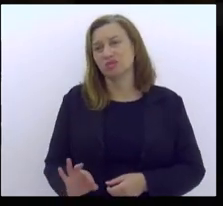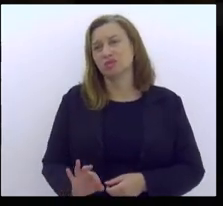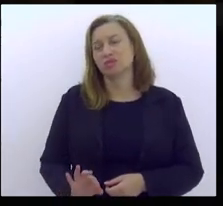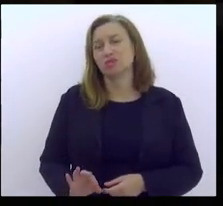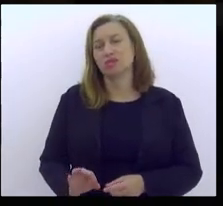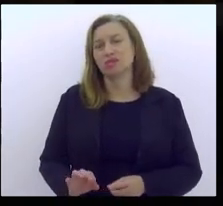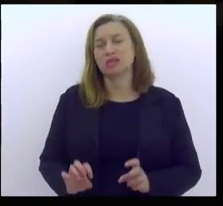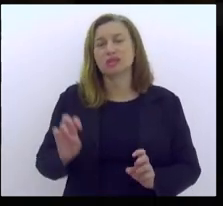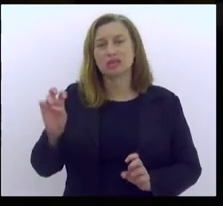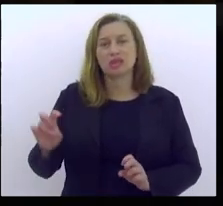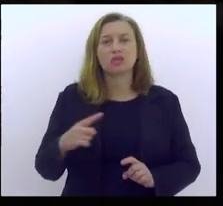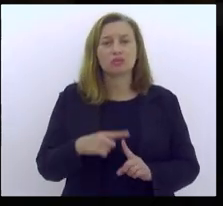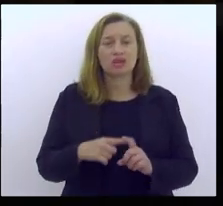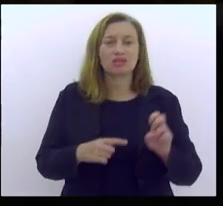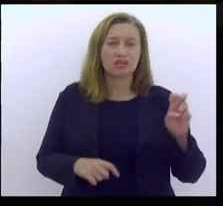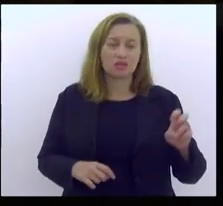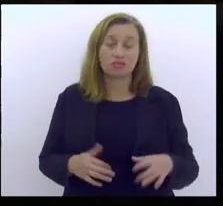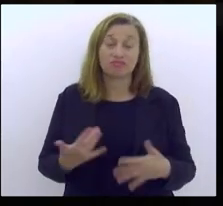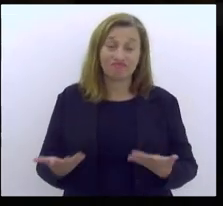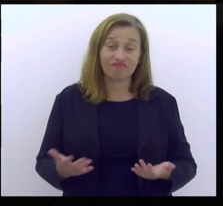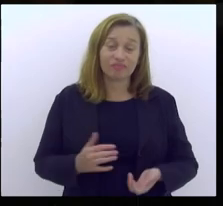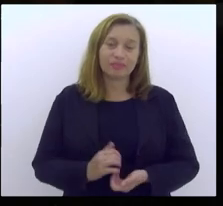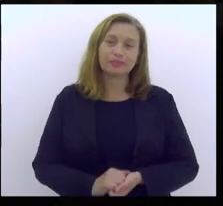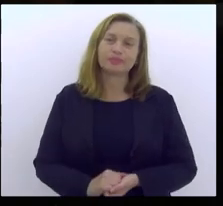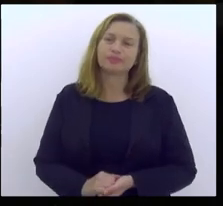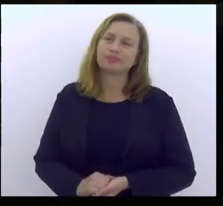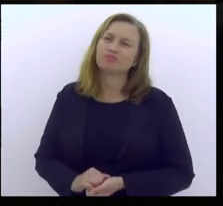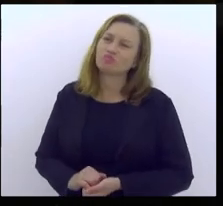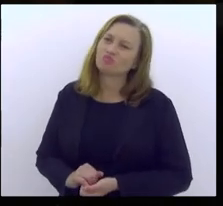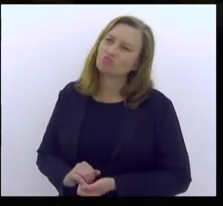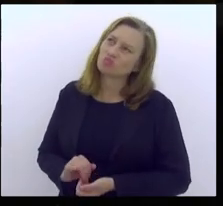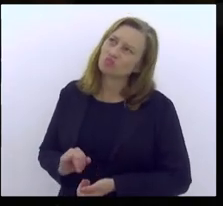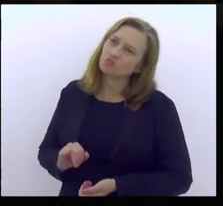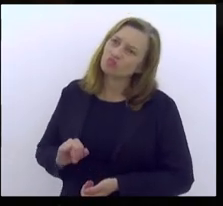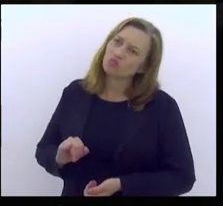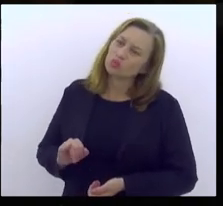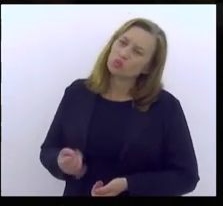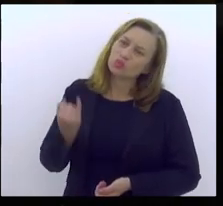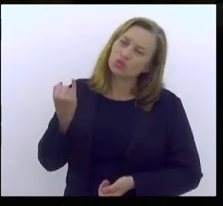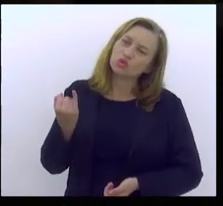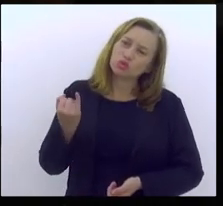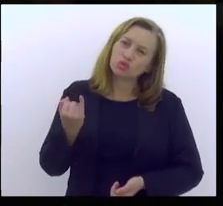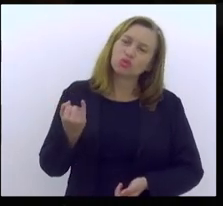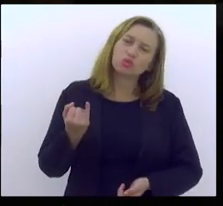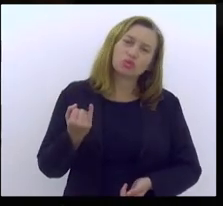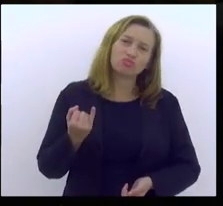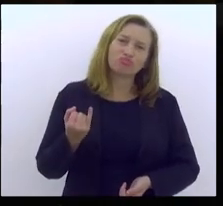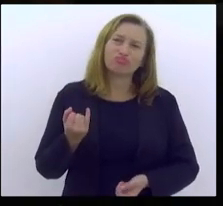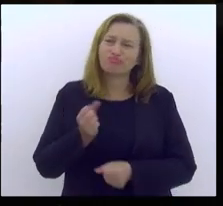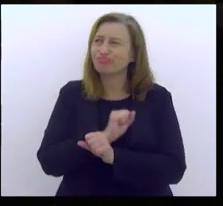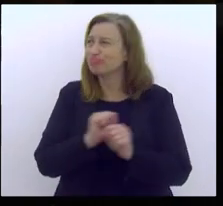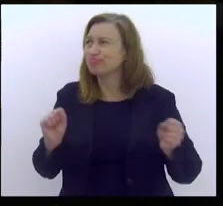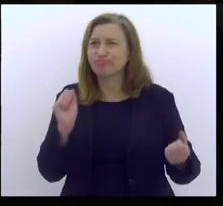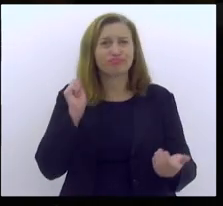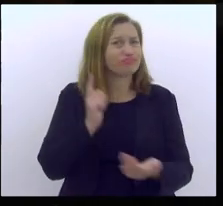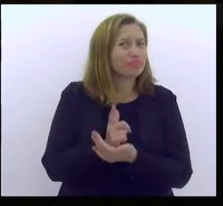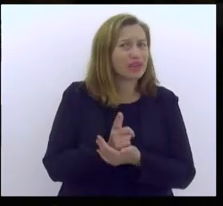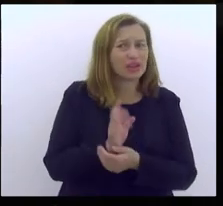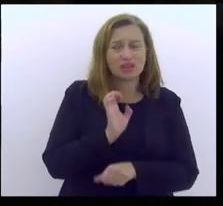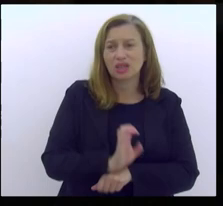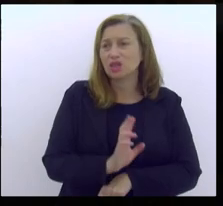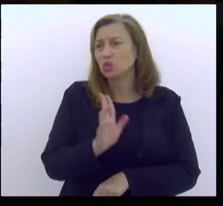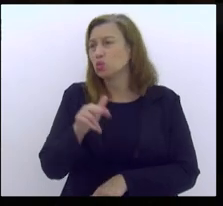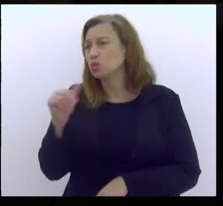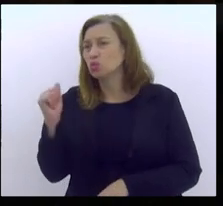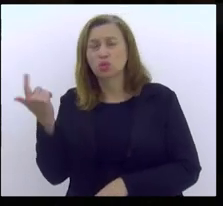5. É um juro impossível do Estado pagar. Jamais sairá desse